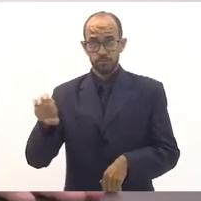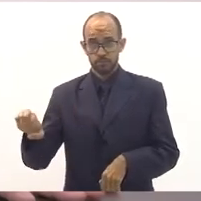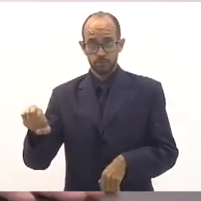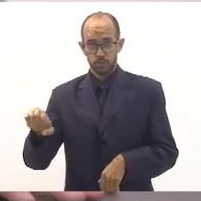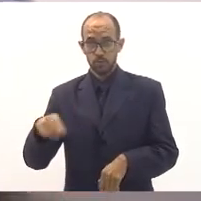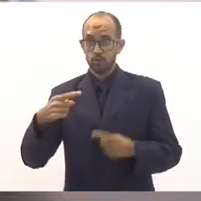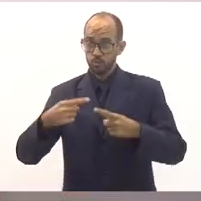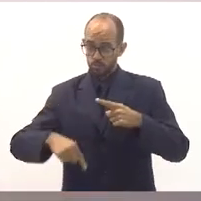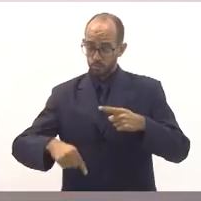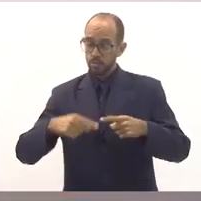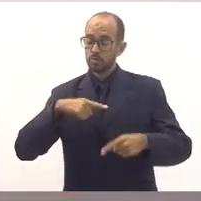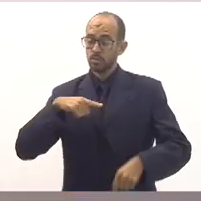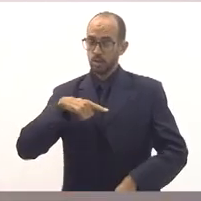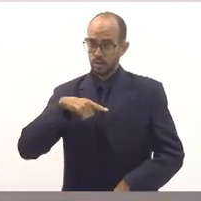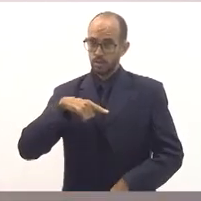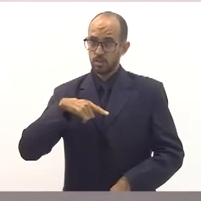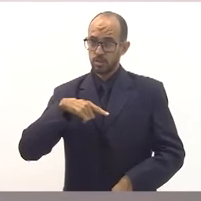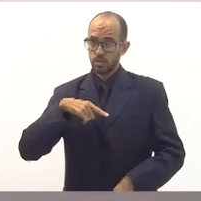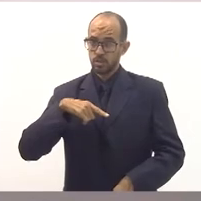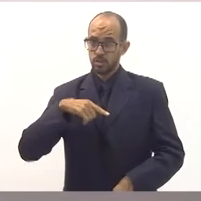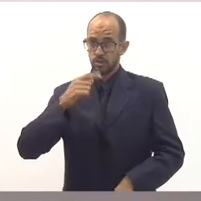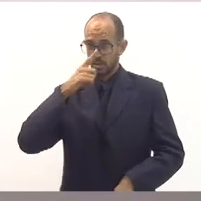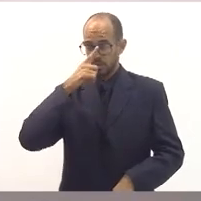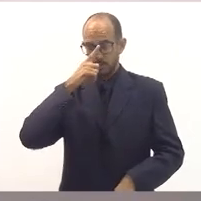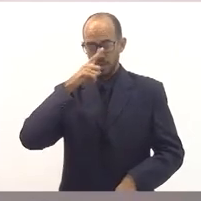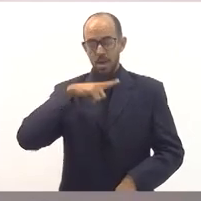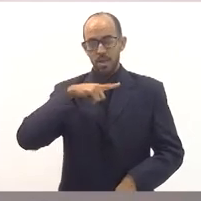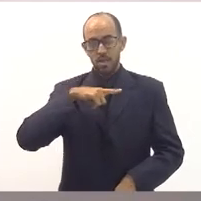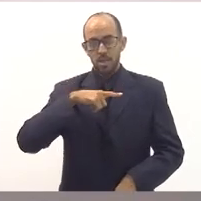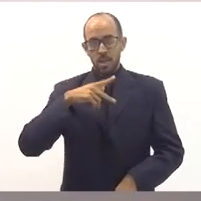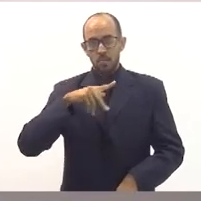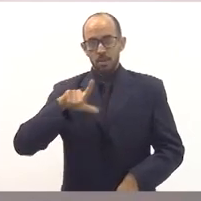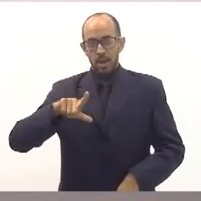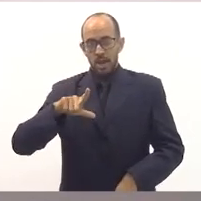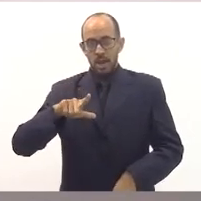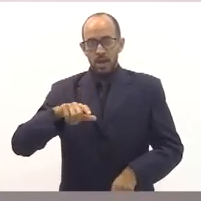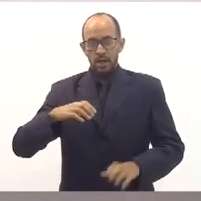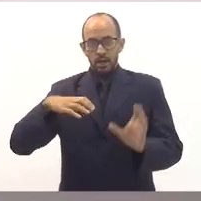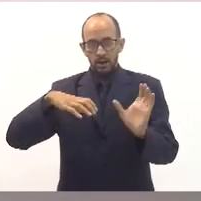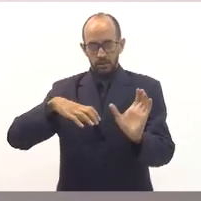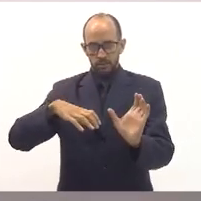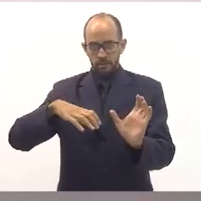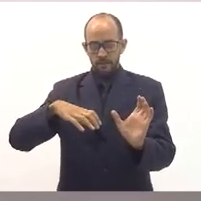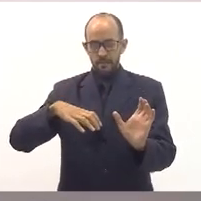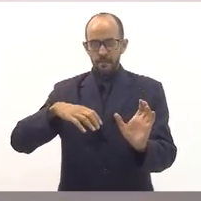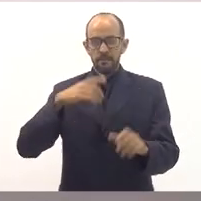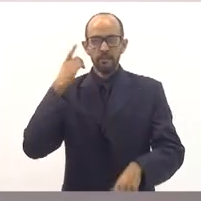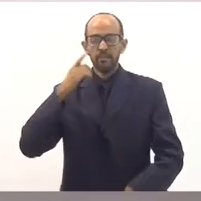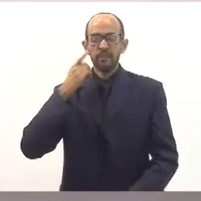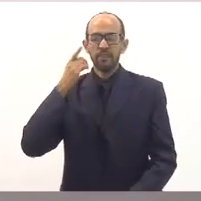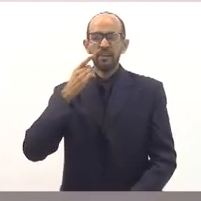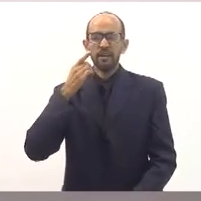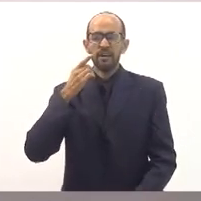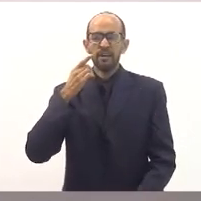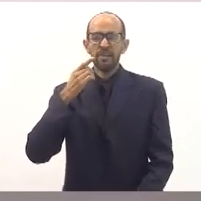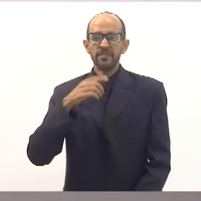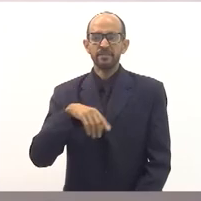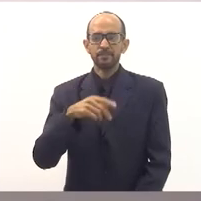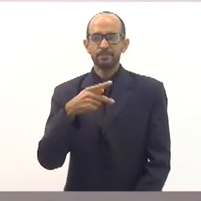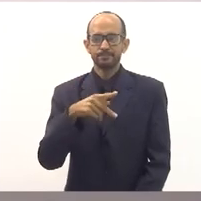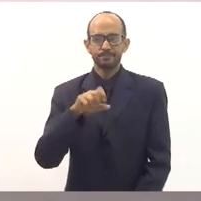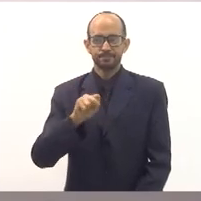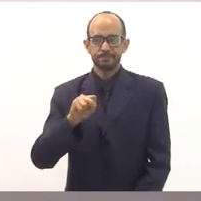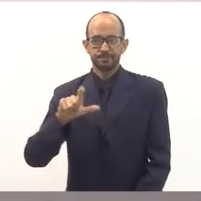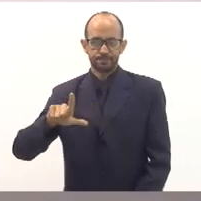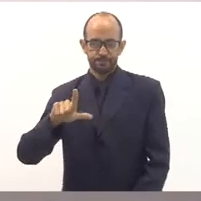tem um projeto de lei mim lá na Câmara Federal também de um deputado do psl